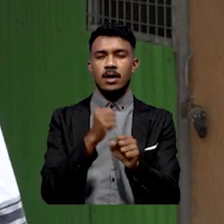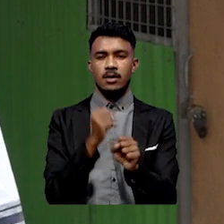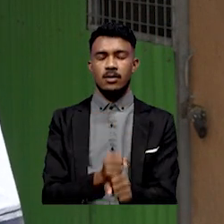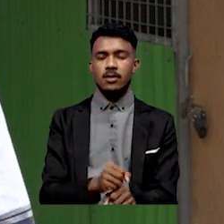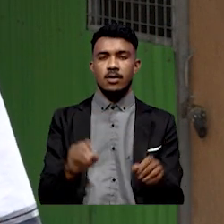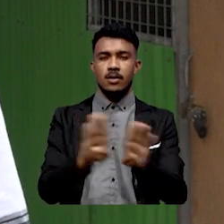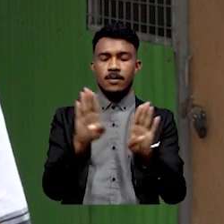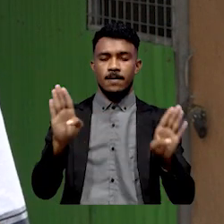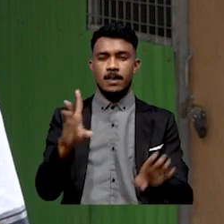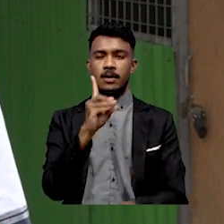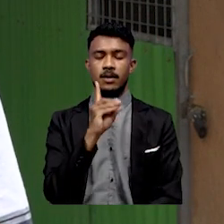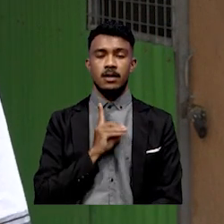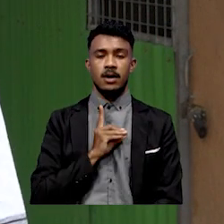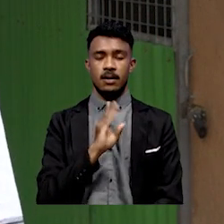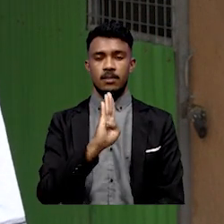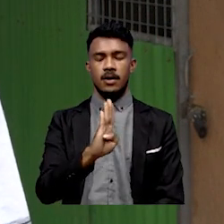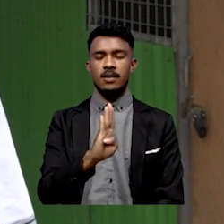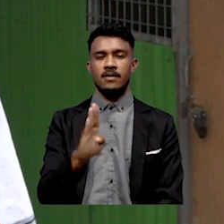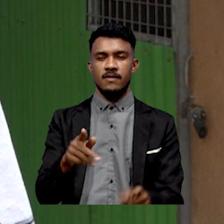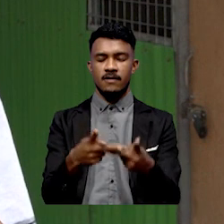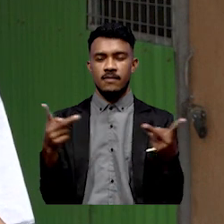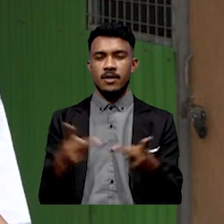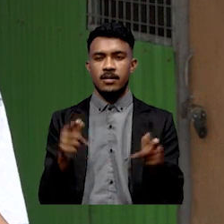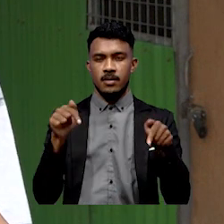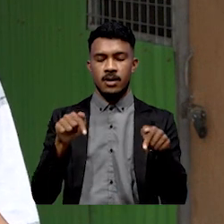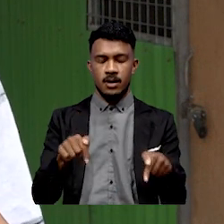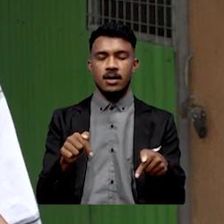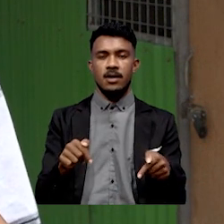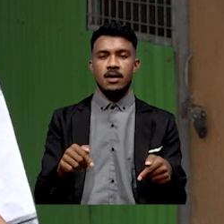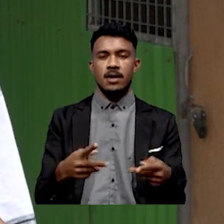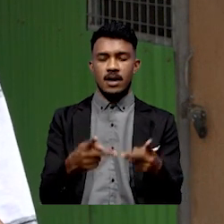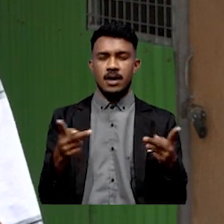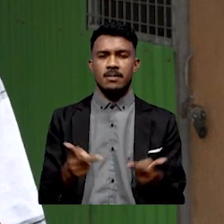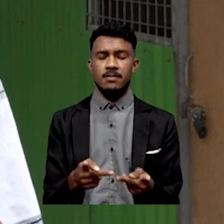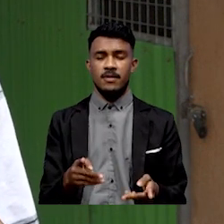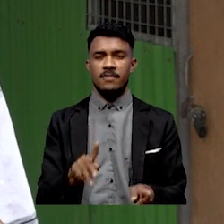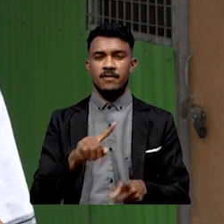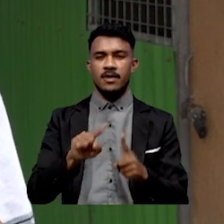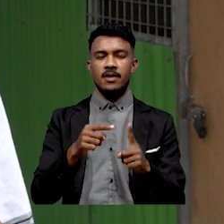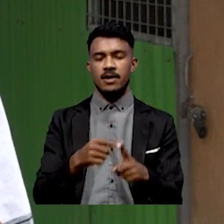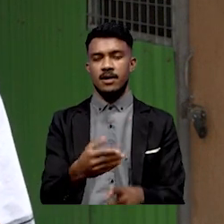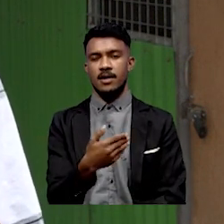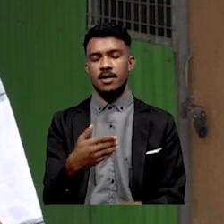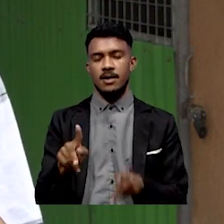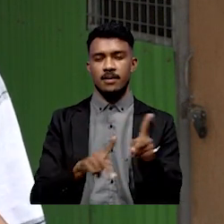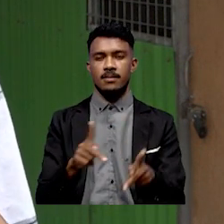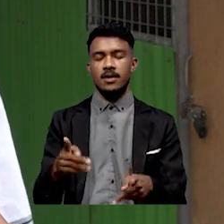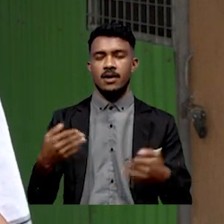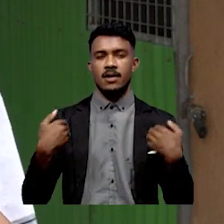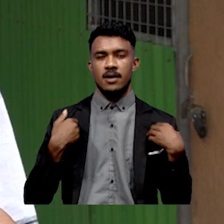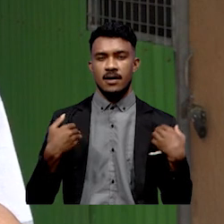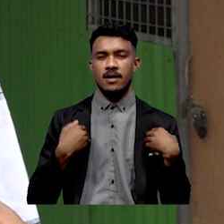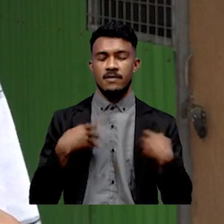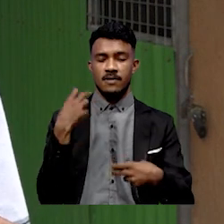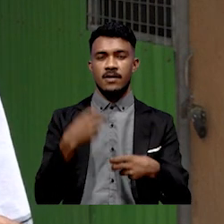kne quando emai ia inundação ka ia problemas laos agora inundação ne date ia